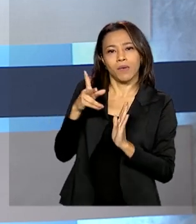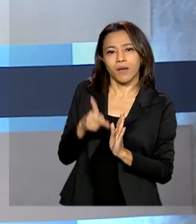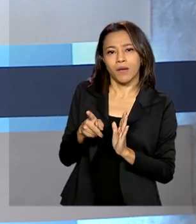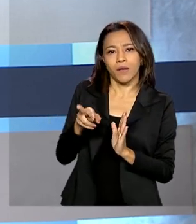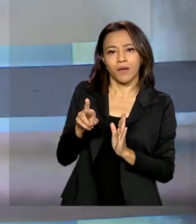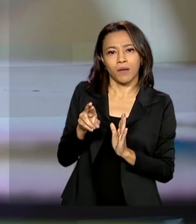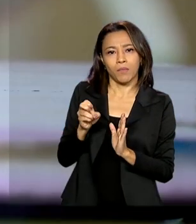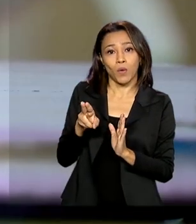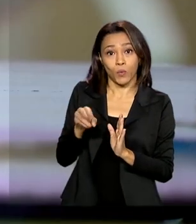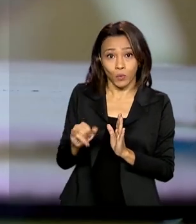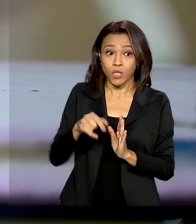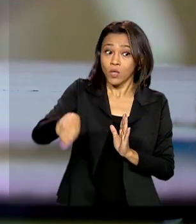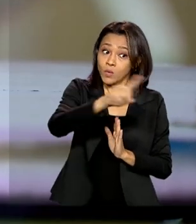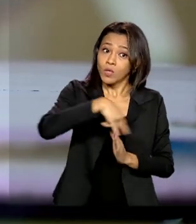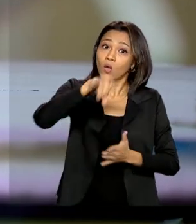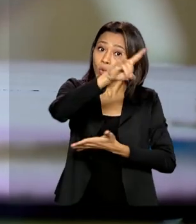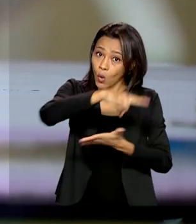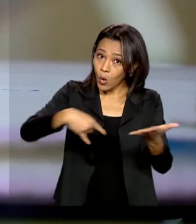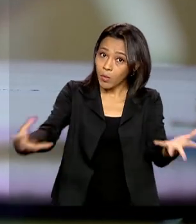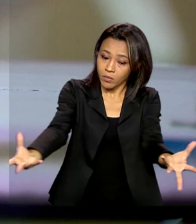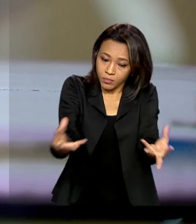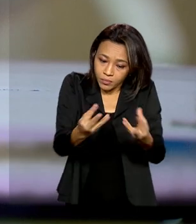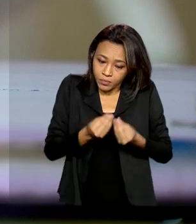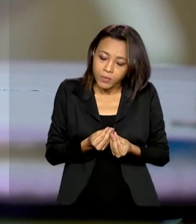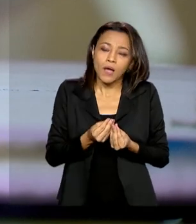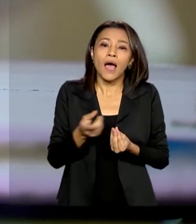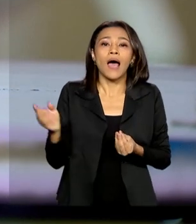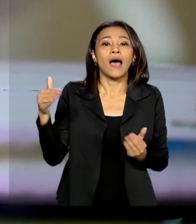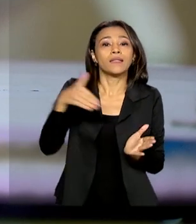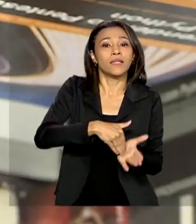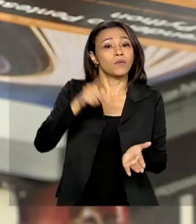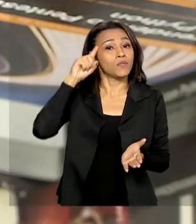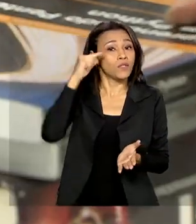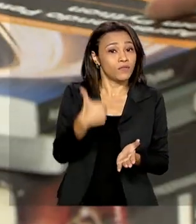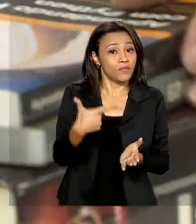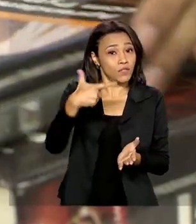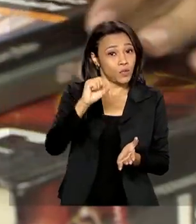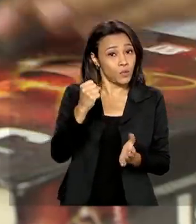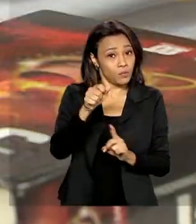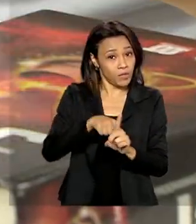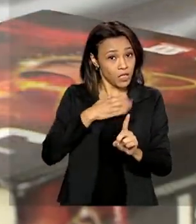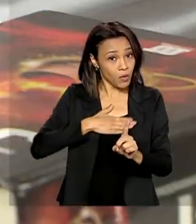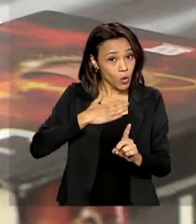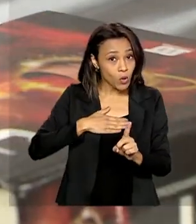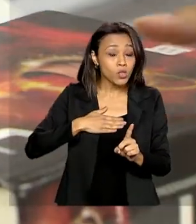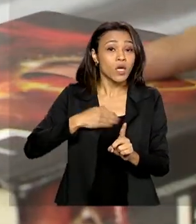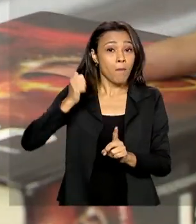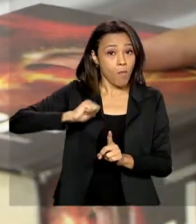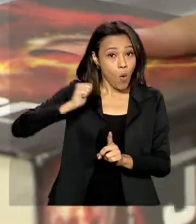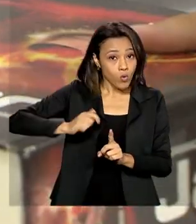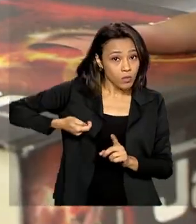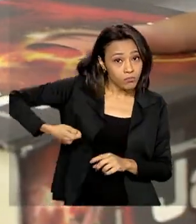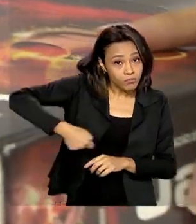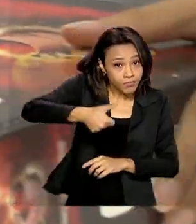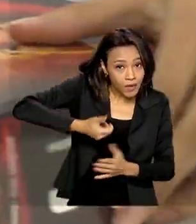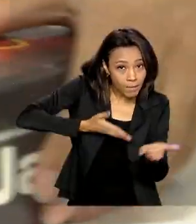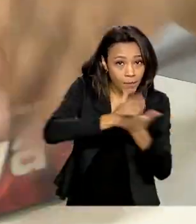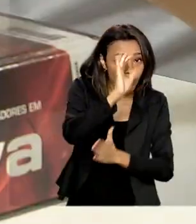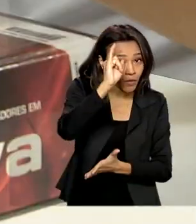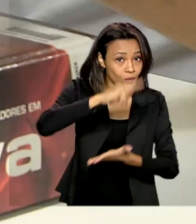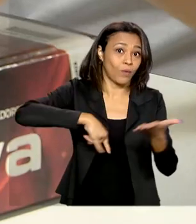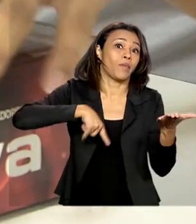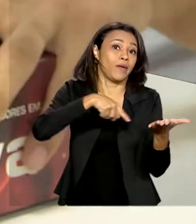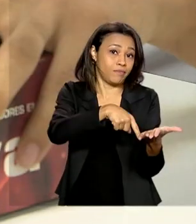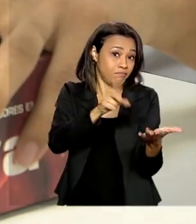apresentaram os documentos vai até 28 de agosto as bolsas só serão concedidas depois da aprovação desses documentos